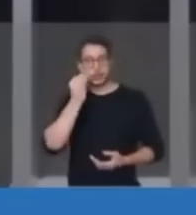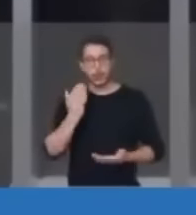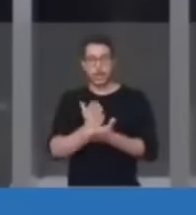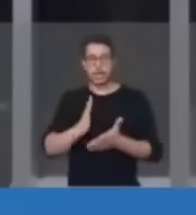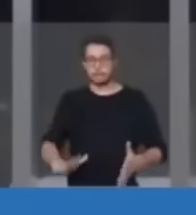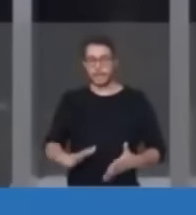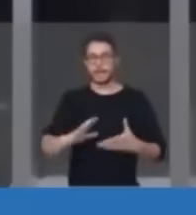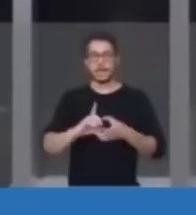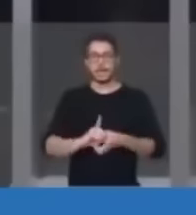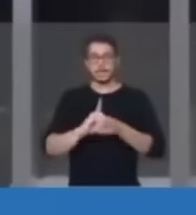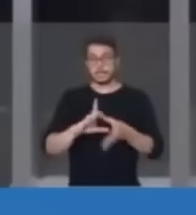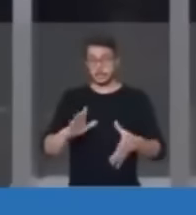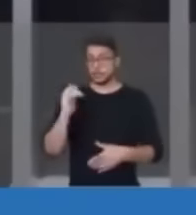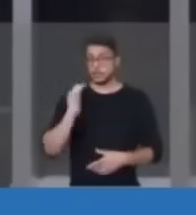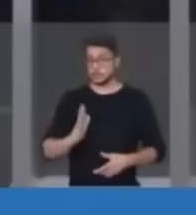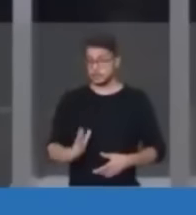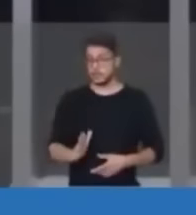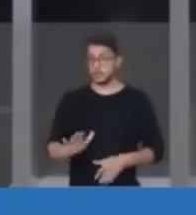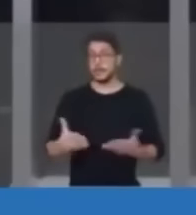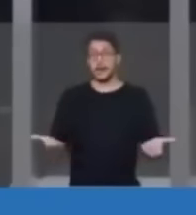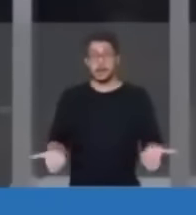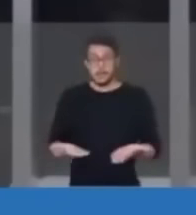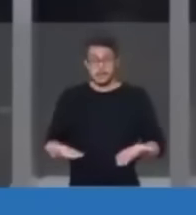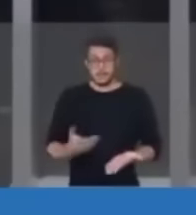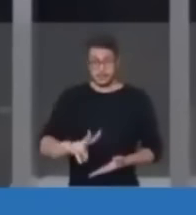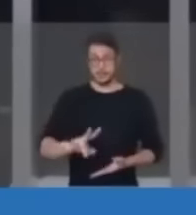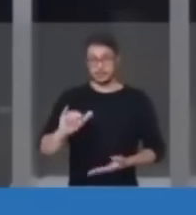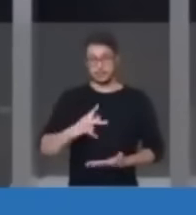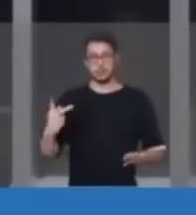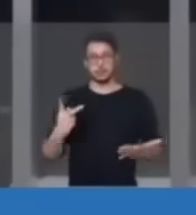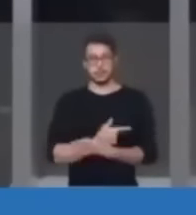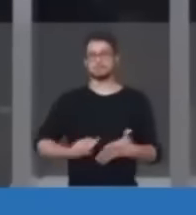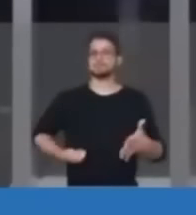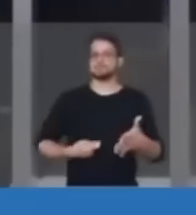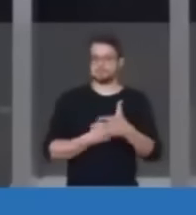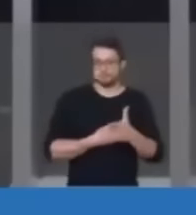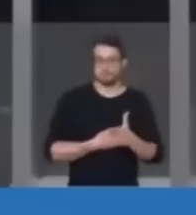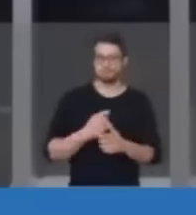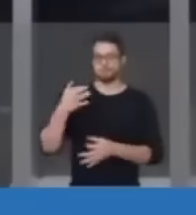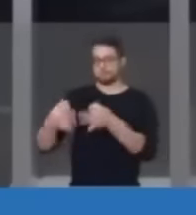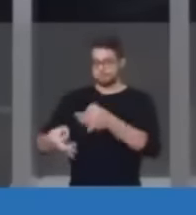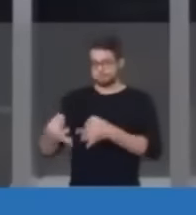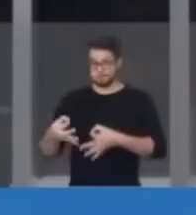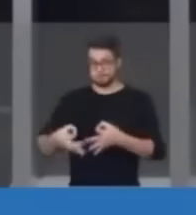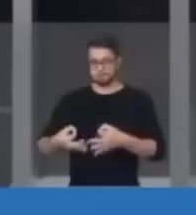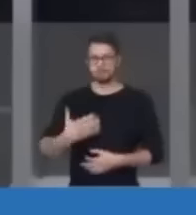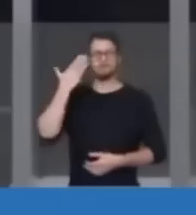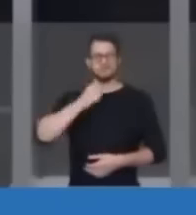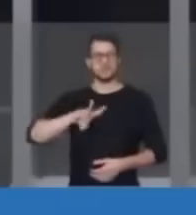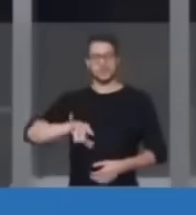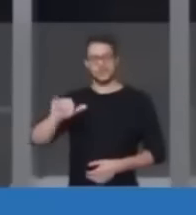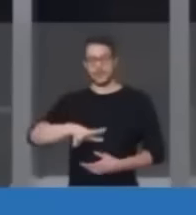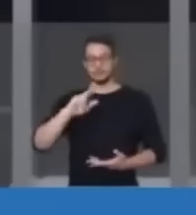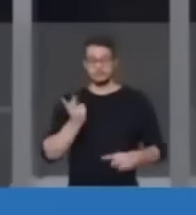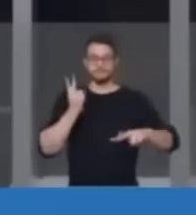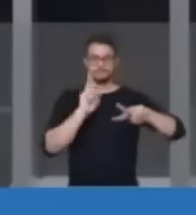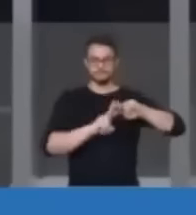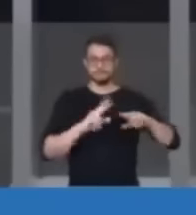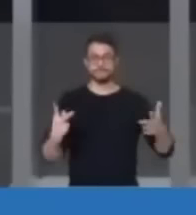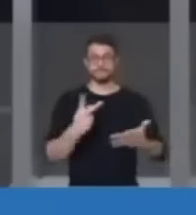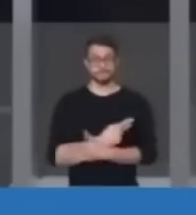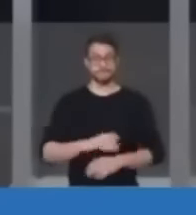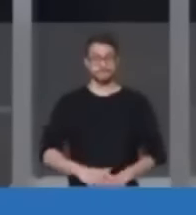eleições de 2024 vai enfrentar agora a denúncia o julgamento do supremo e con certe a prisão 29 anos